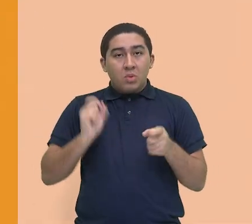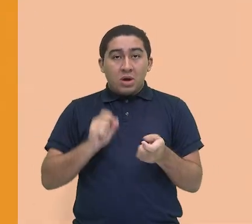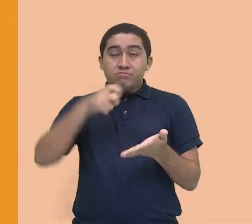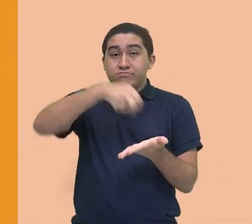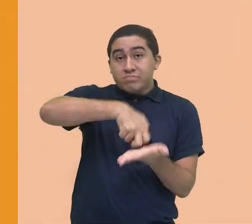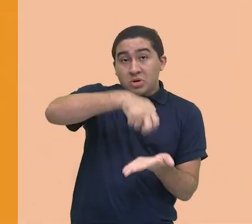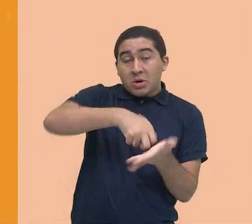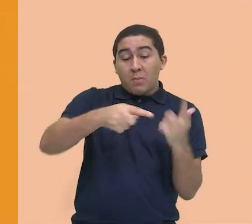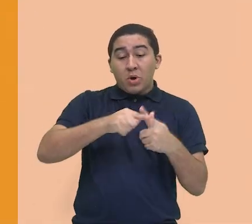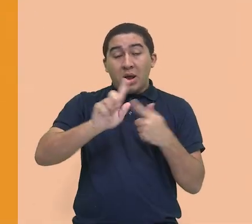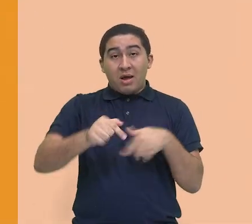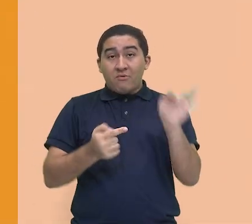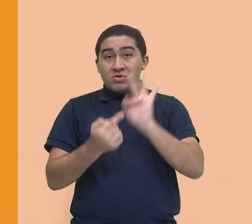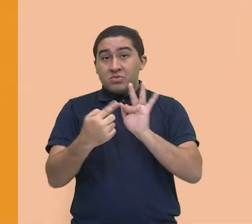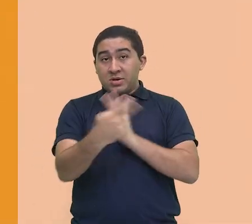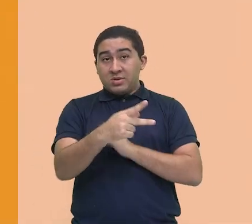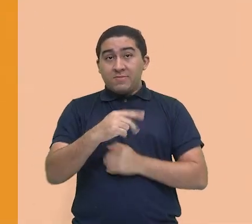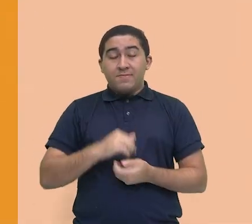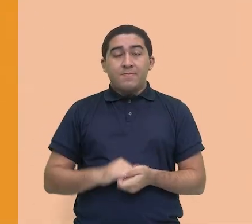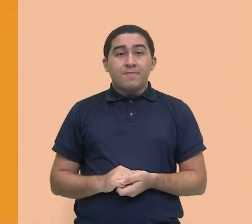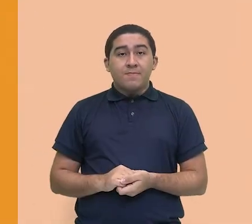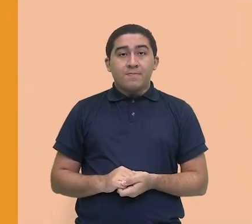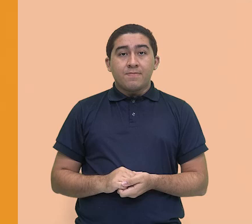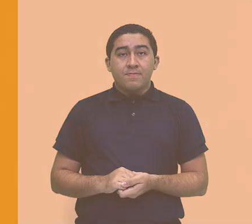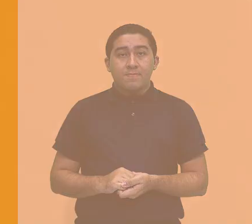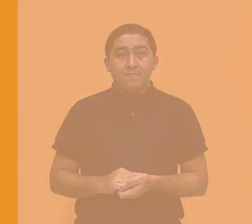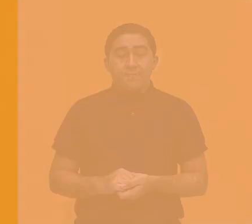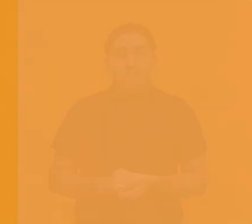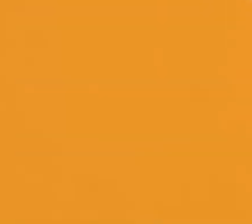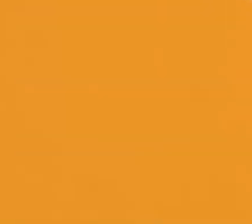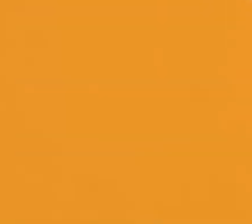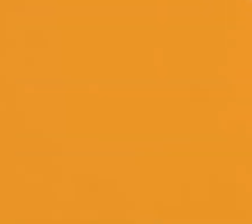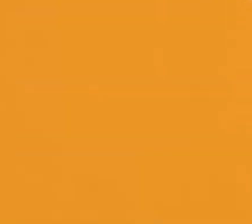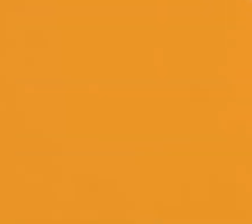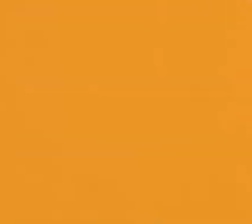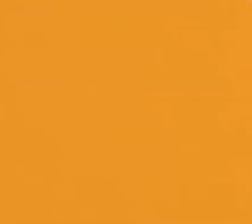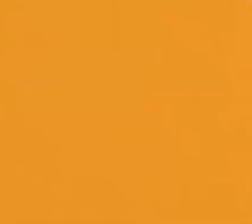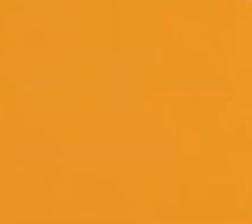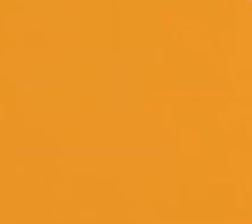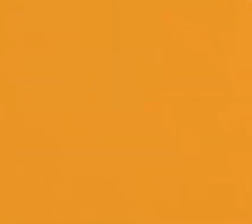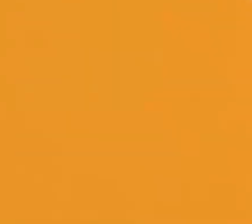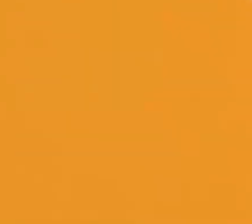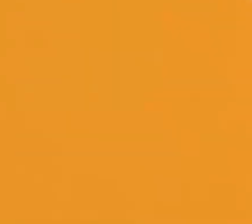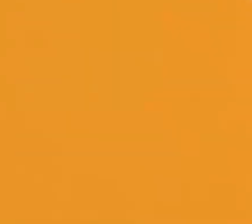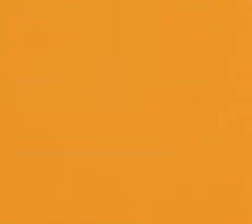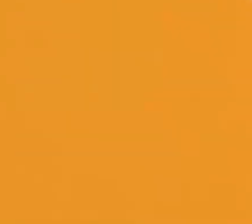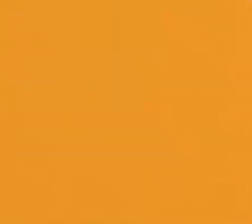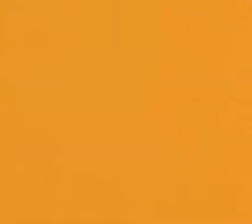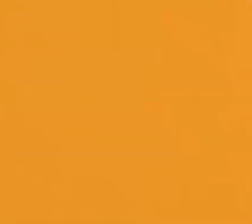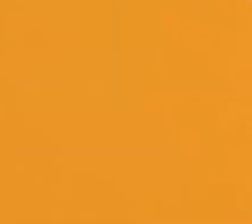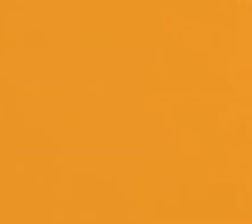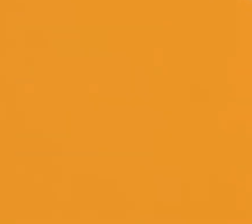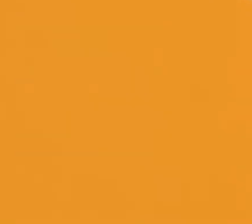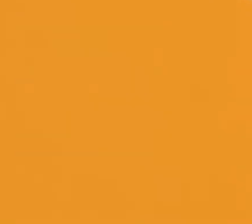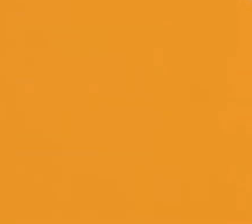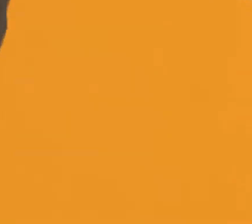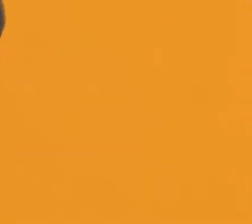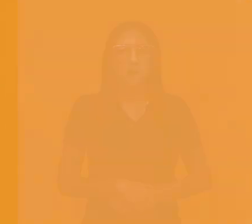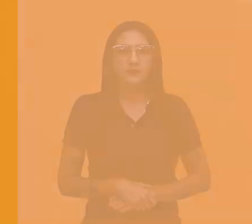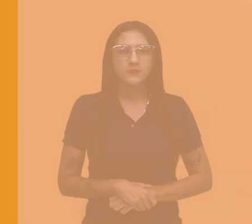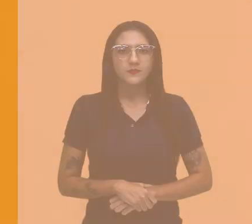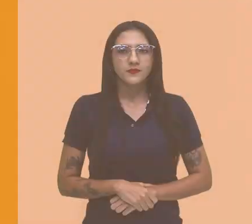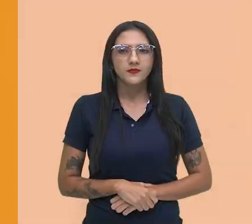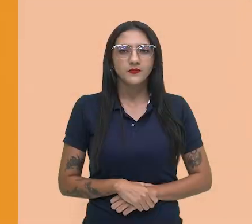punir. Porque essa é a função dele, para garantir a segurança da própria nação. Porque se eu